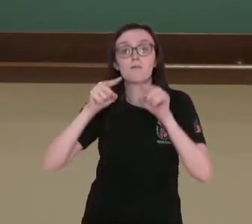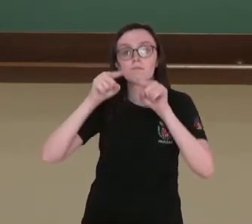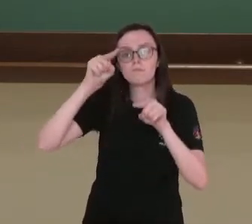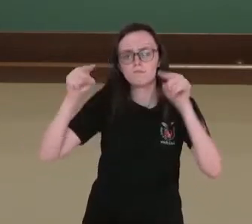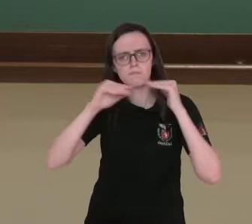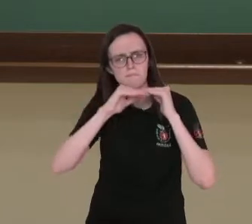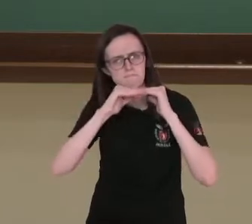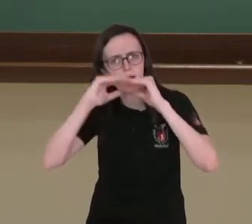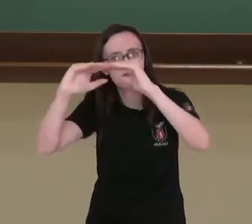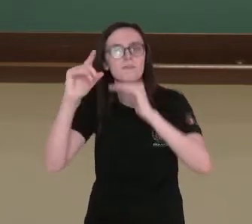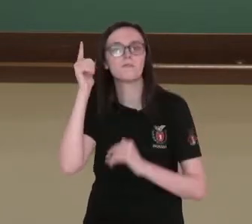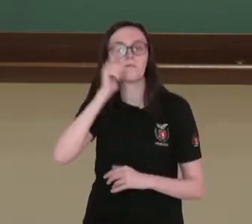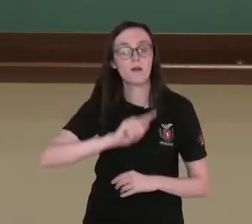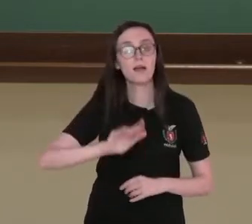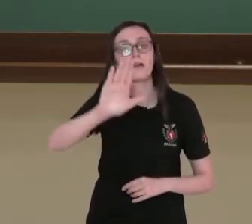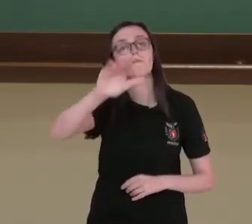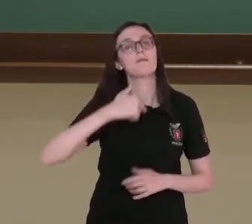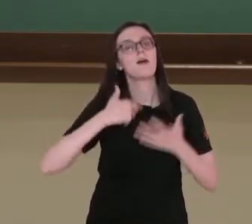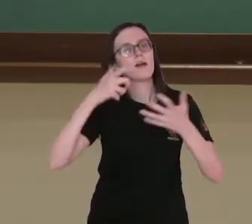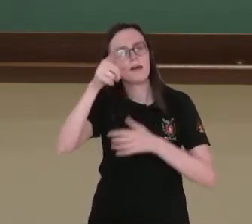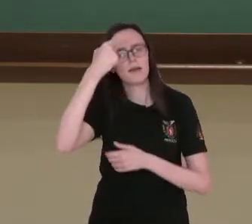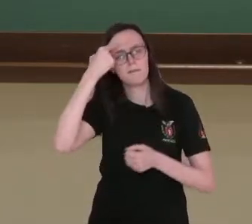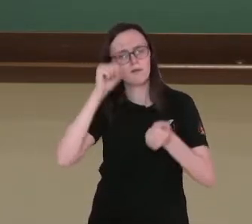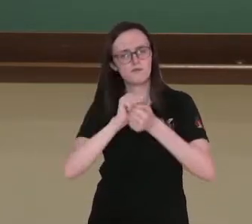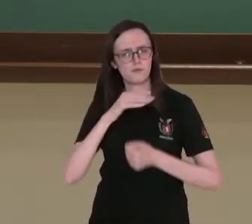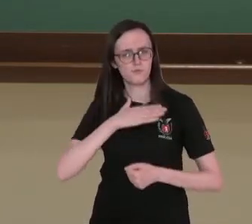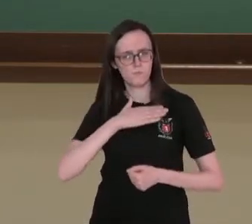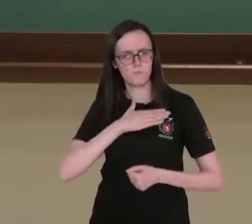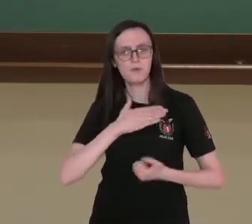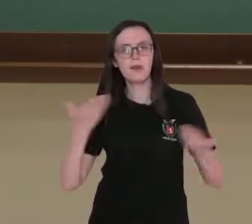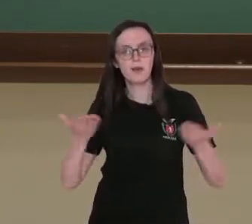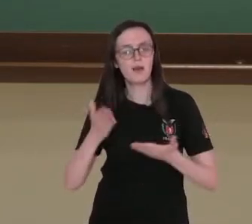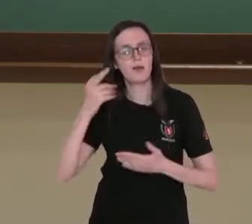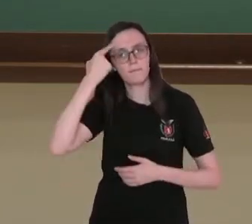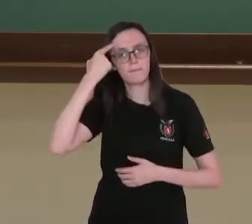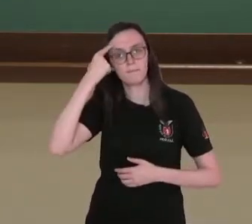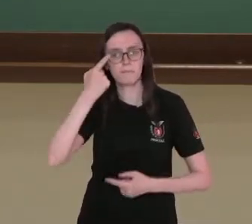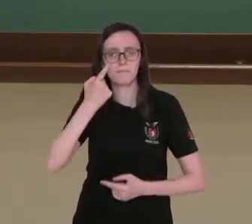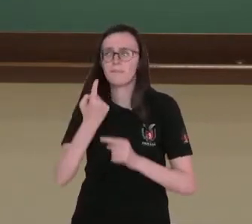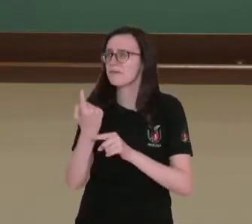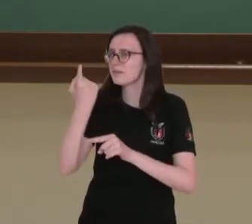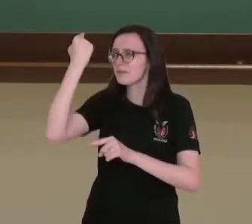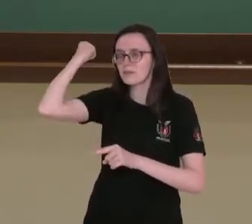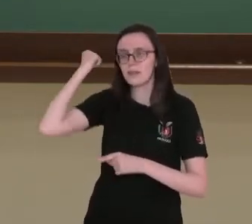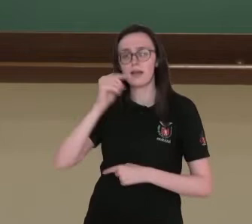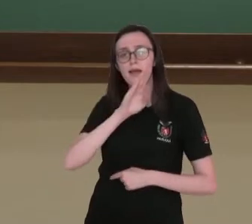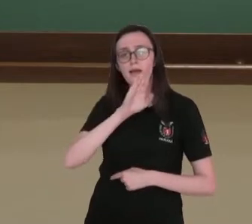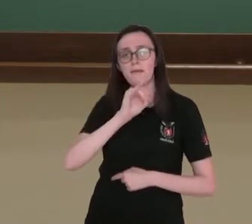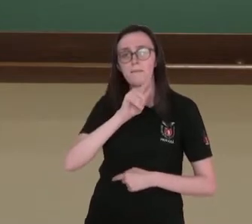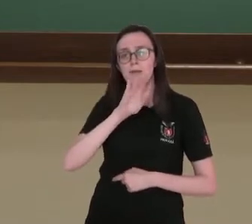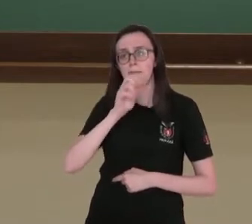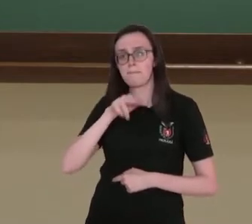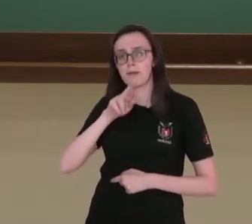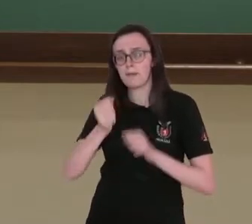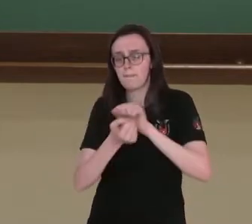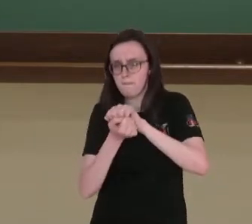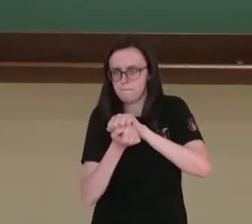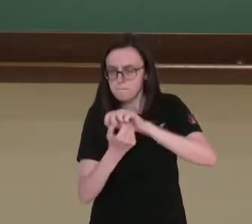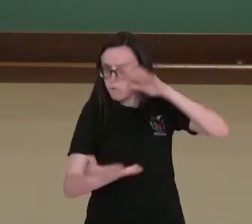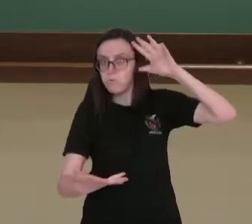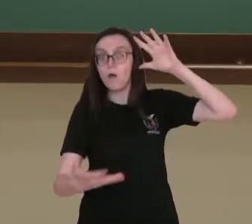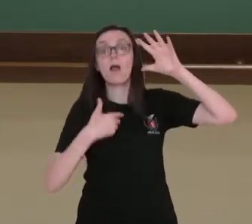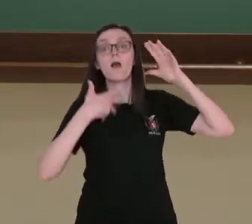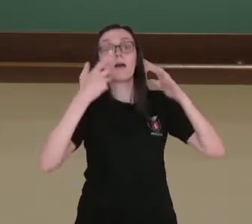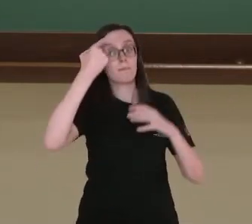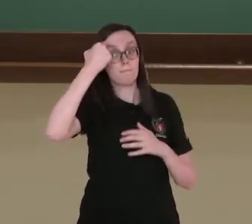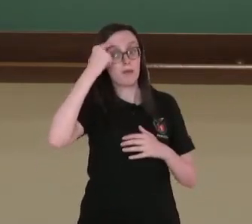E eu quero que você pense comigo logo após a explosão do Big Bang. Aliás, pessoal, como é uma aula de